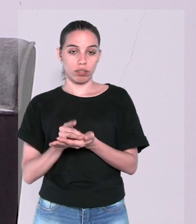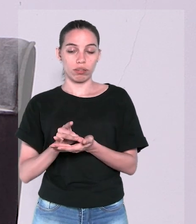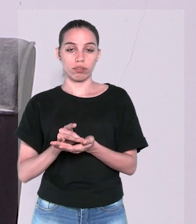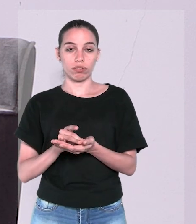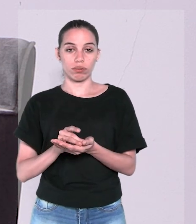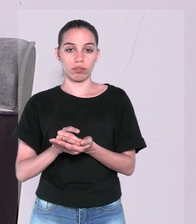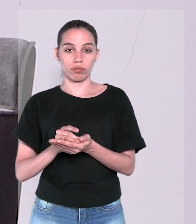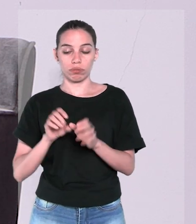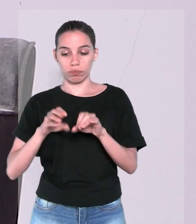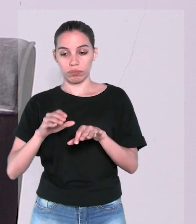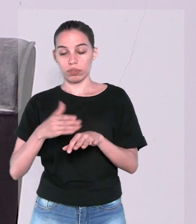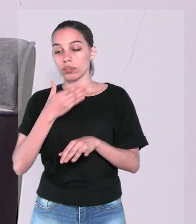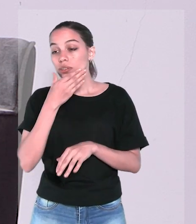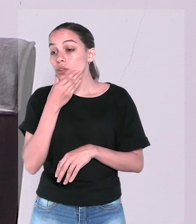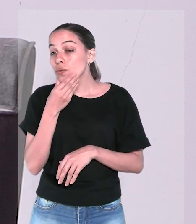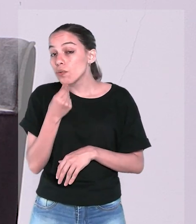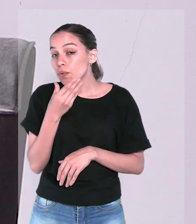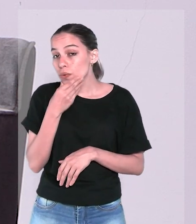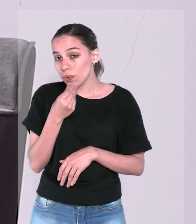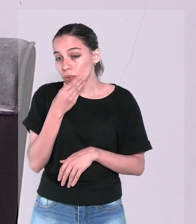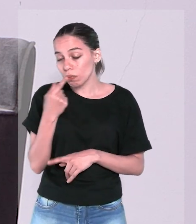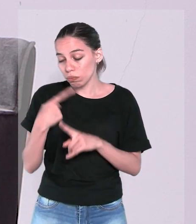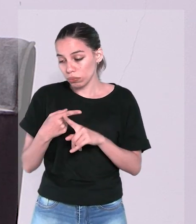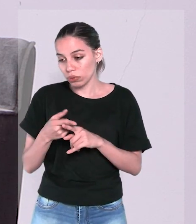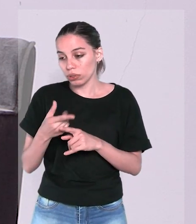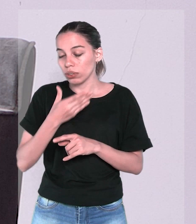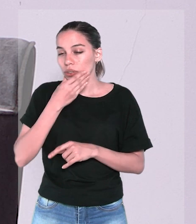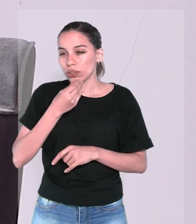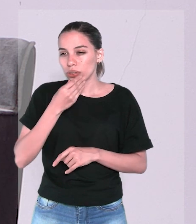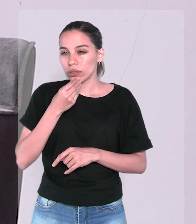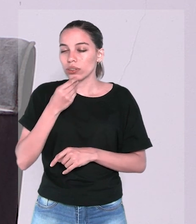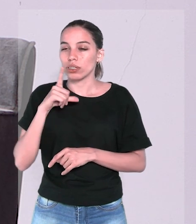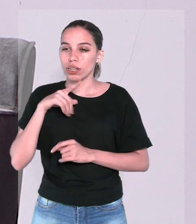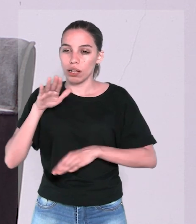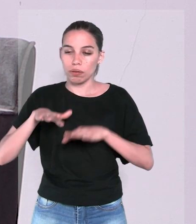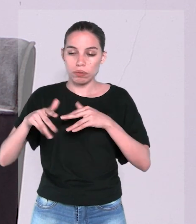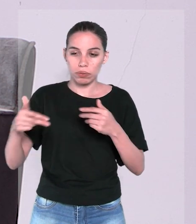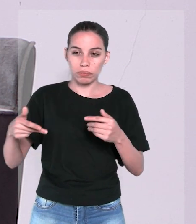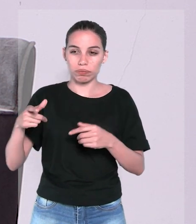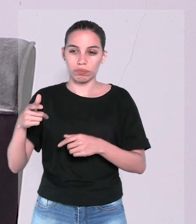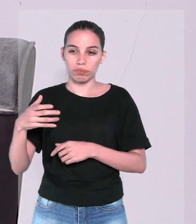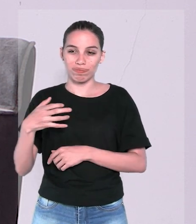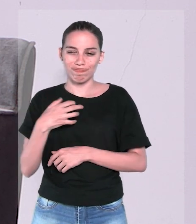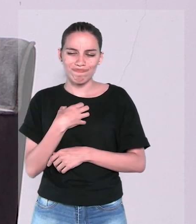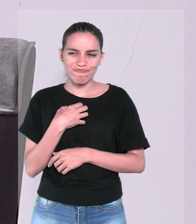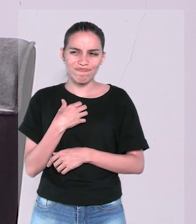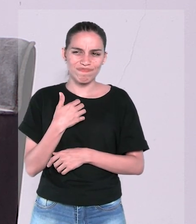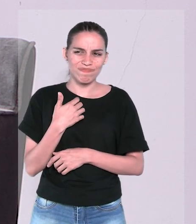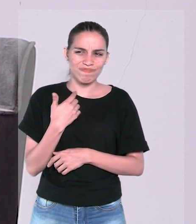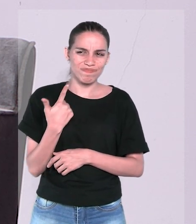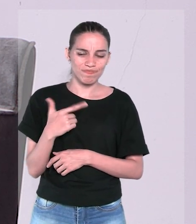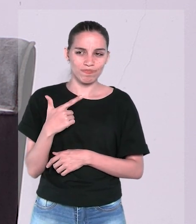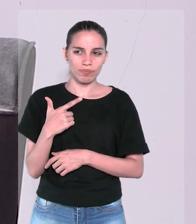estão com algo que não bate. Ou eles batem, entende? Então, a gente tem que rever isso,